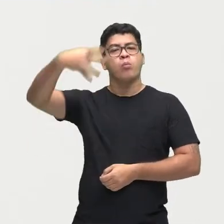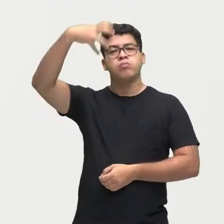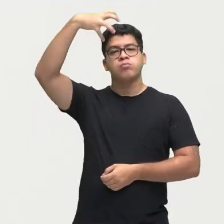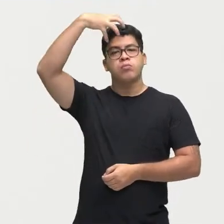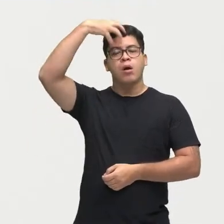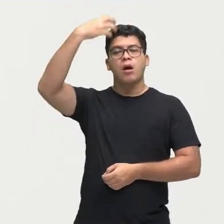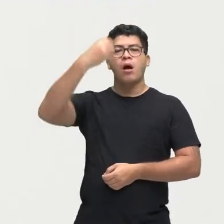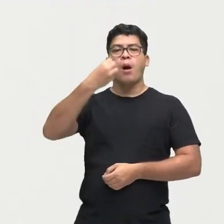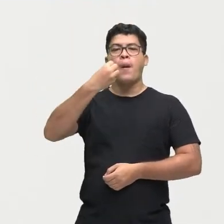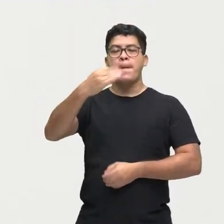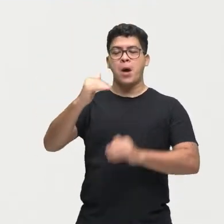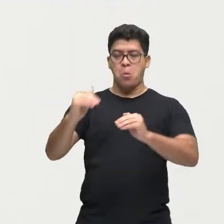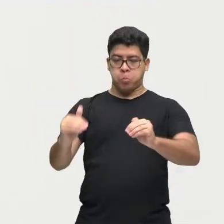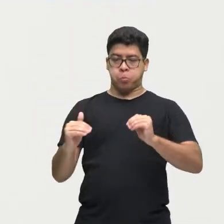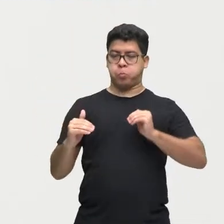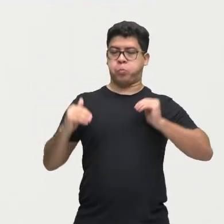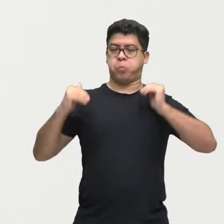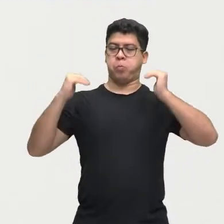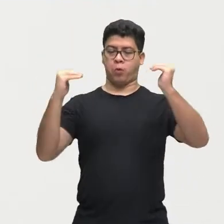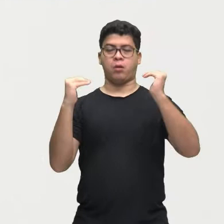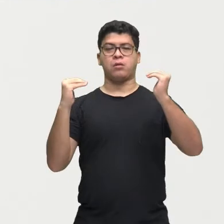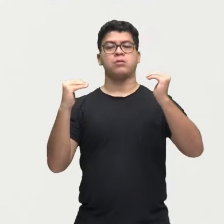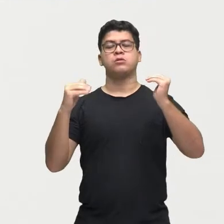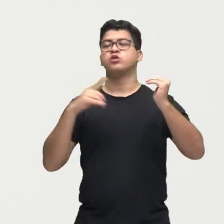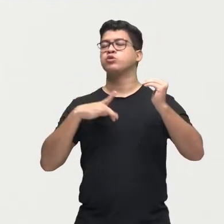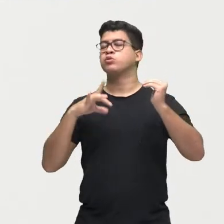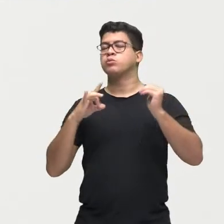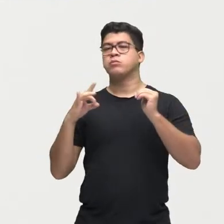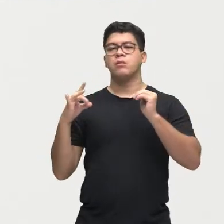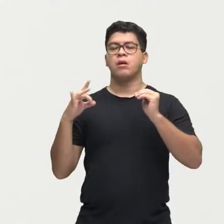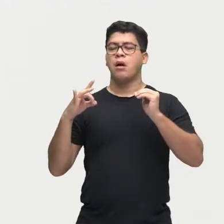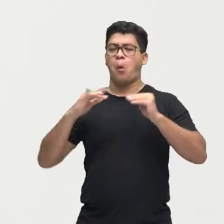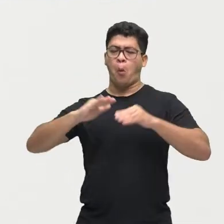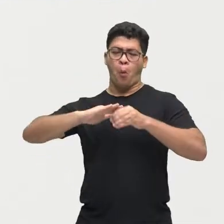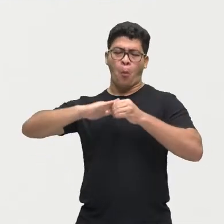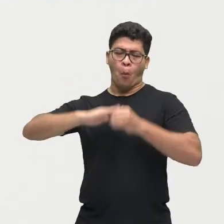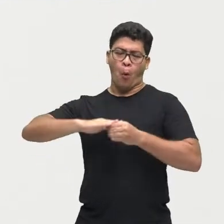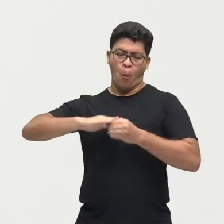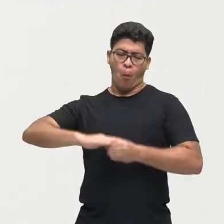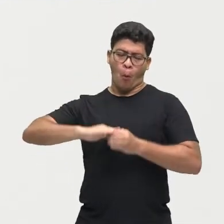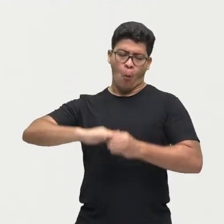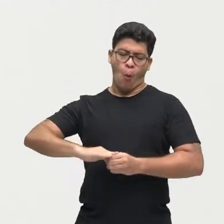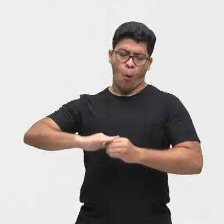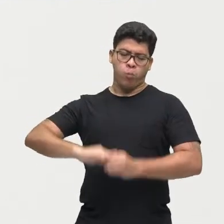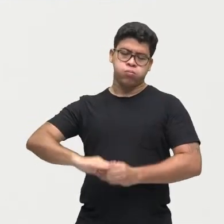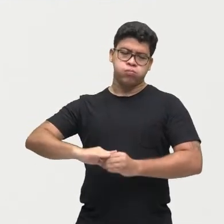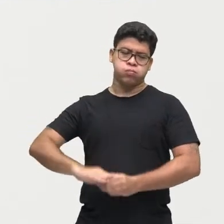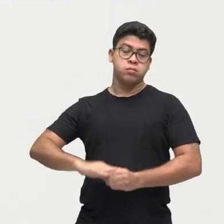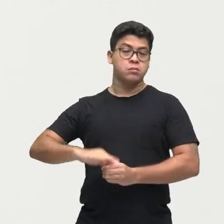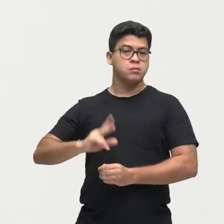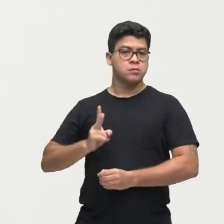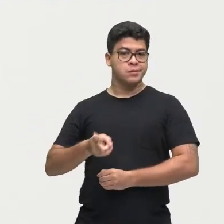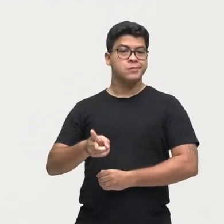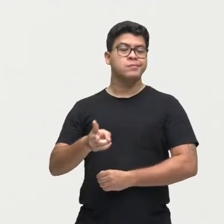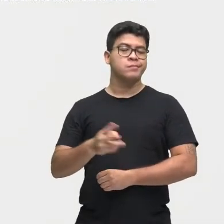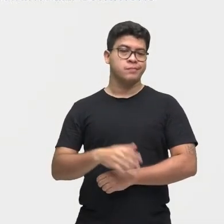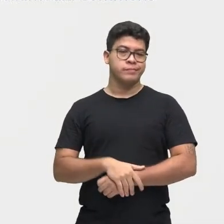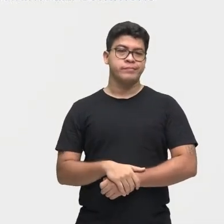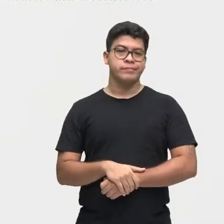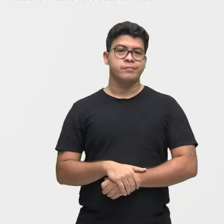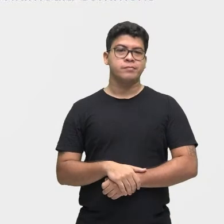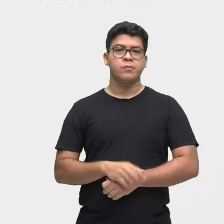essa ordem social, né? E vai impedir essa luta de todos contra todos. Temos